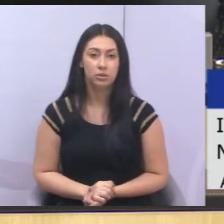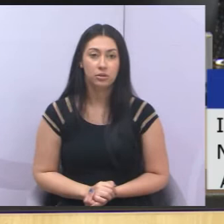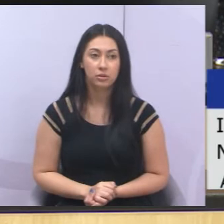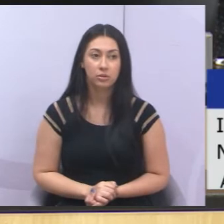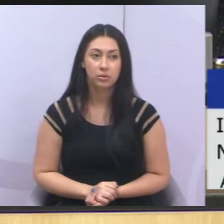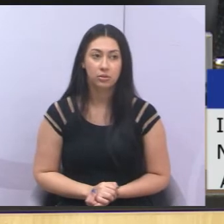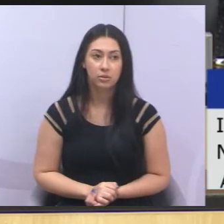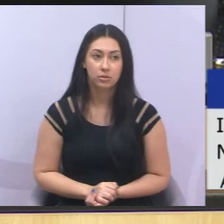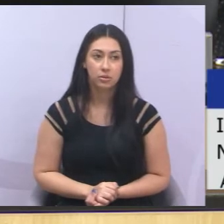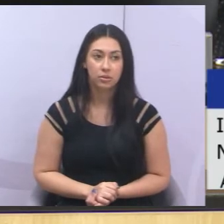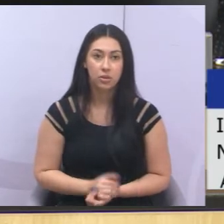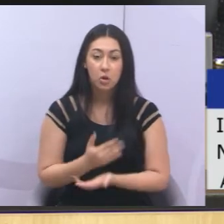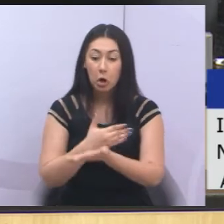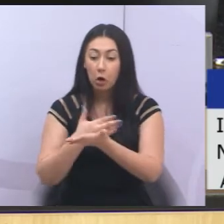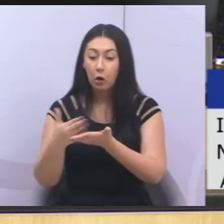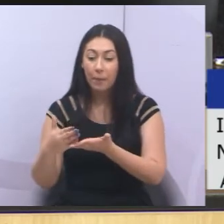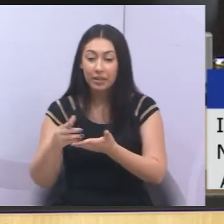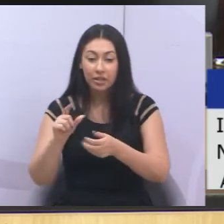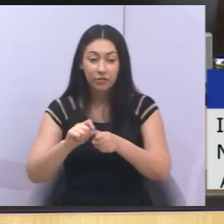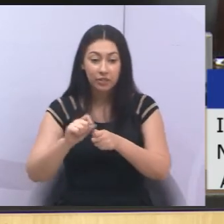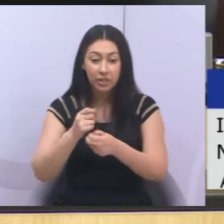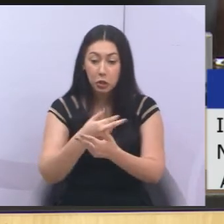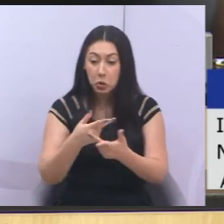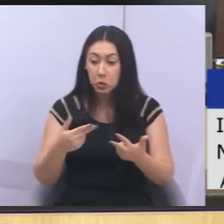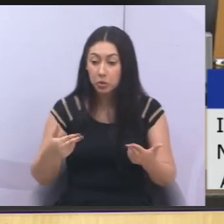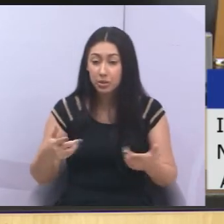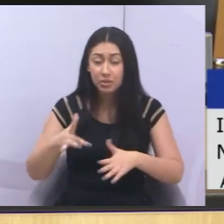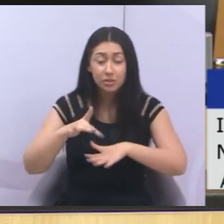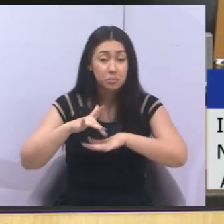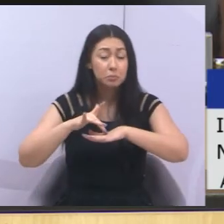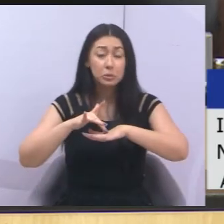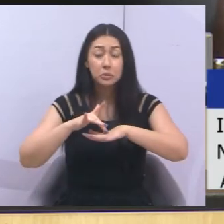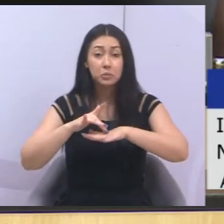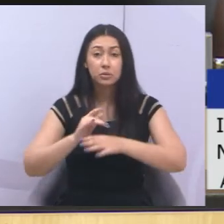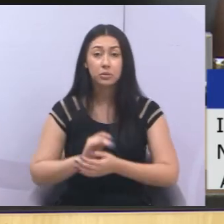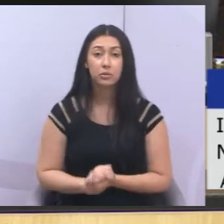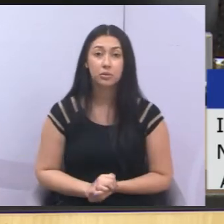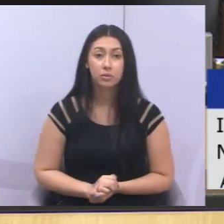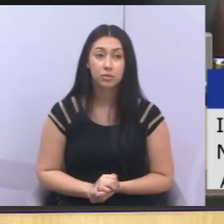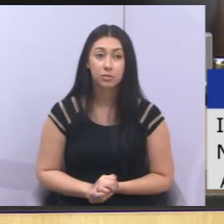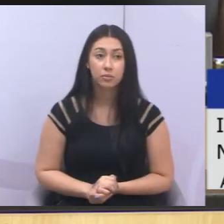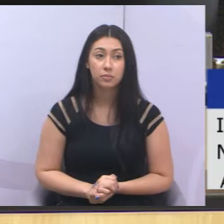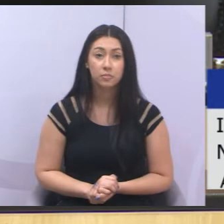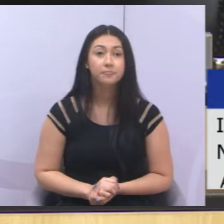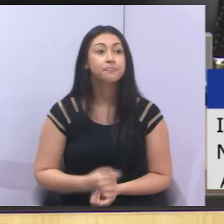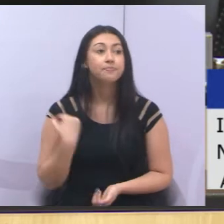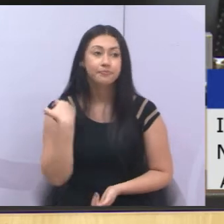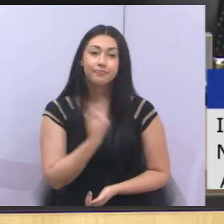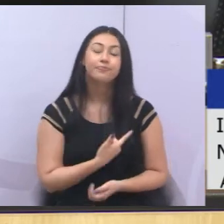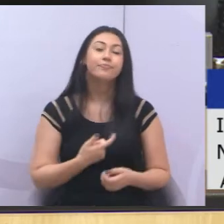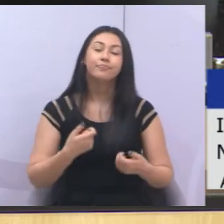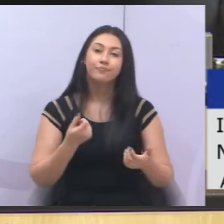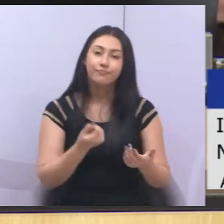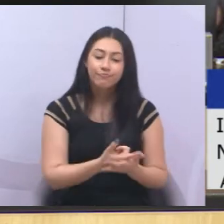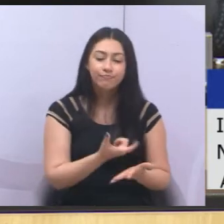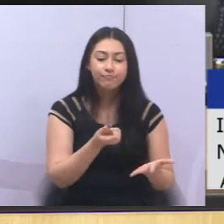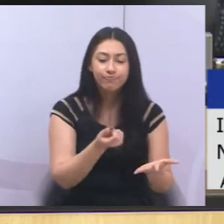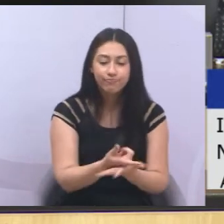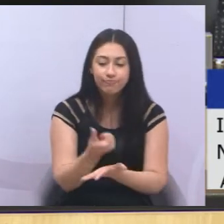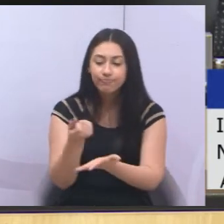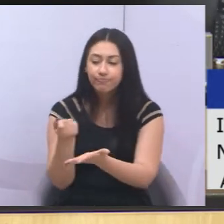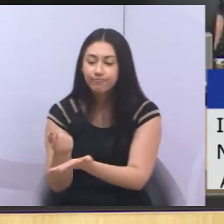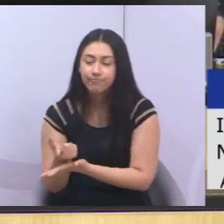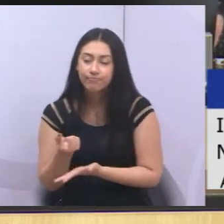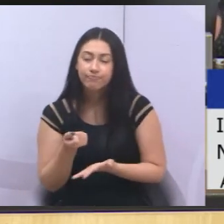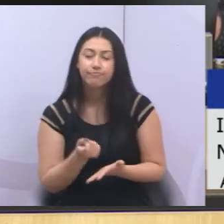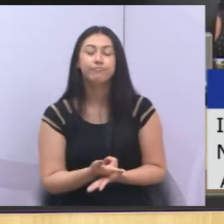nossas crianças. Elas passam a fazer atrocidades. E é, querendo ou não, um gasto a mais para o